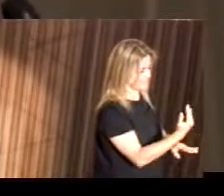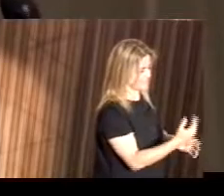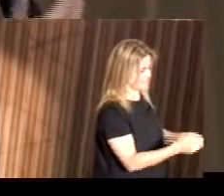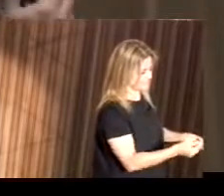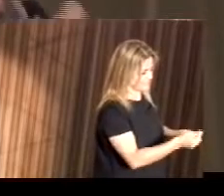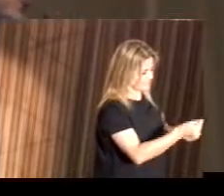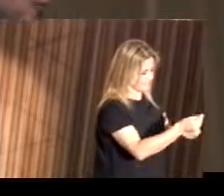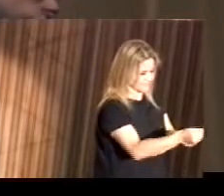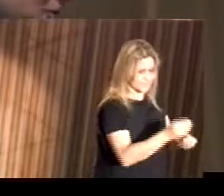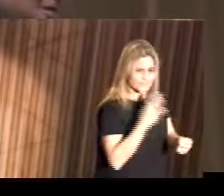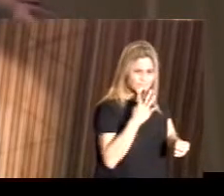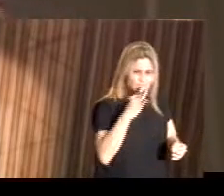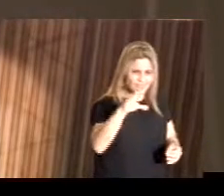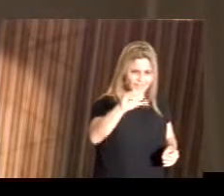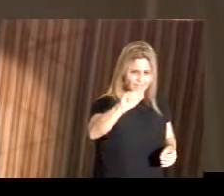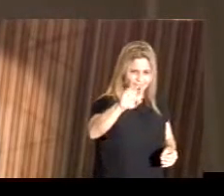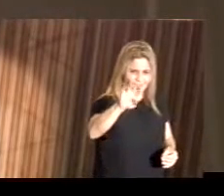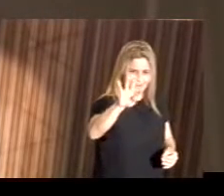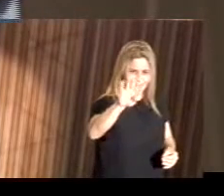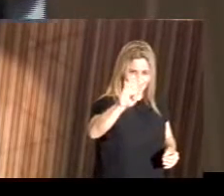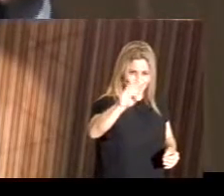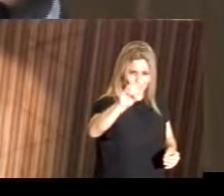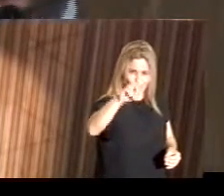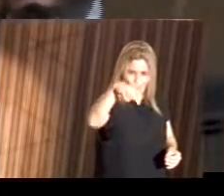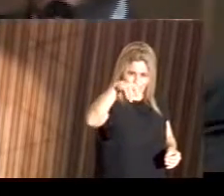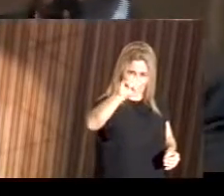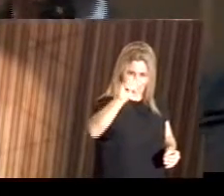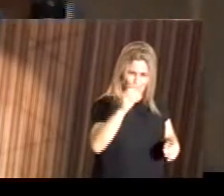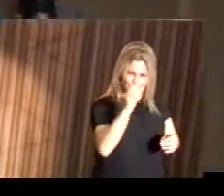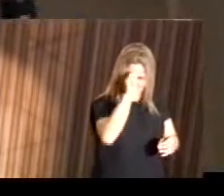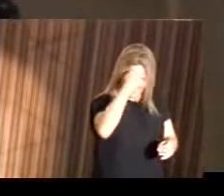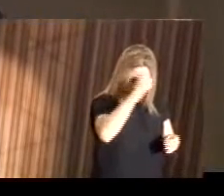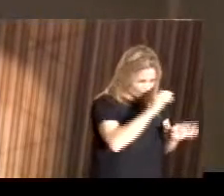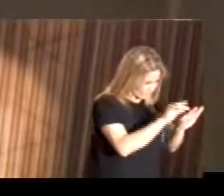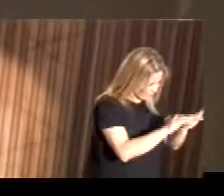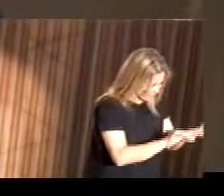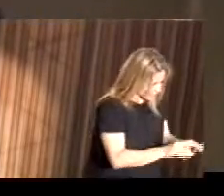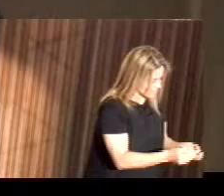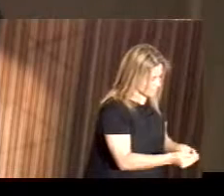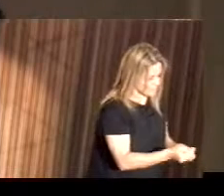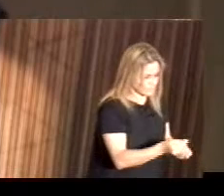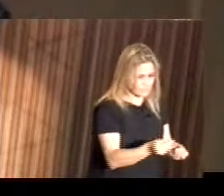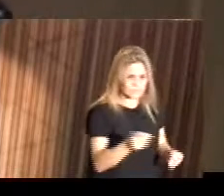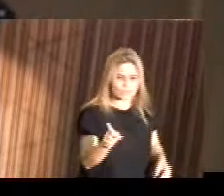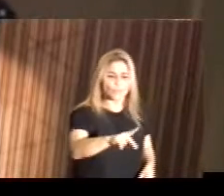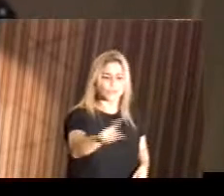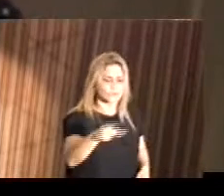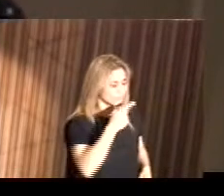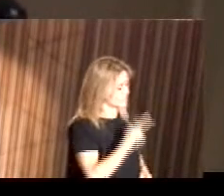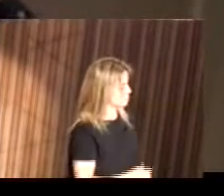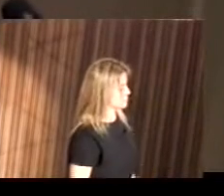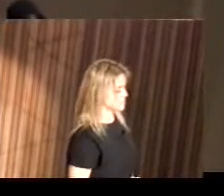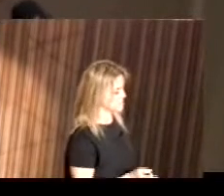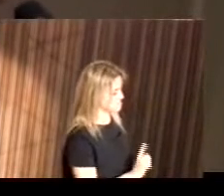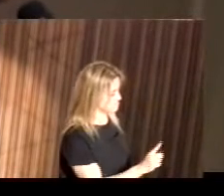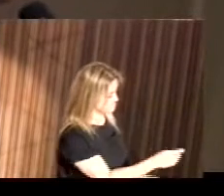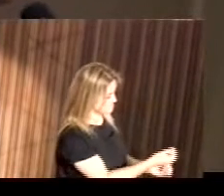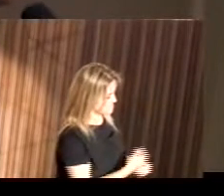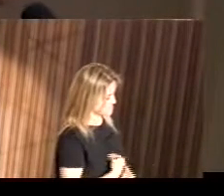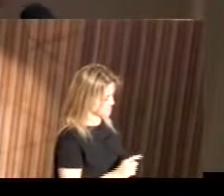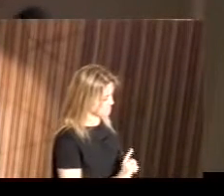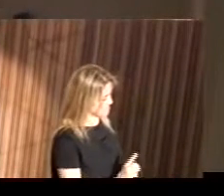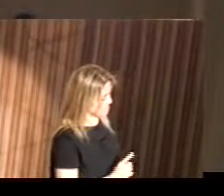cópia carbono, e disse: eu entreguei, está aqui a minha cópia carbono. O senhor não me entregou e eu não vou lhe dar